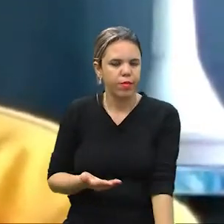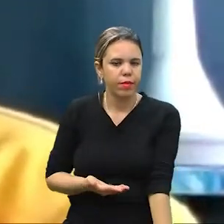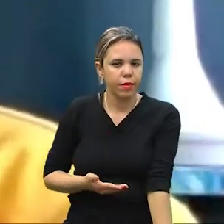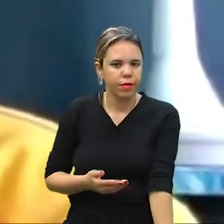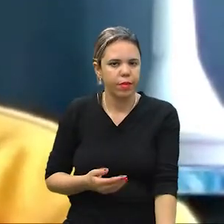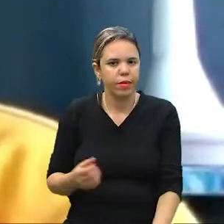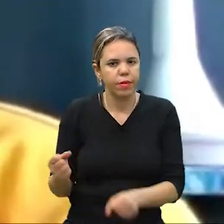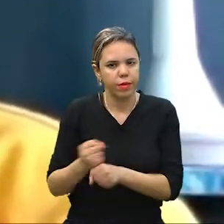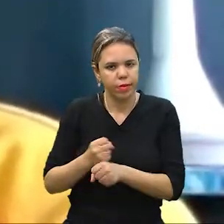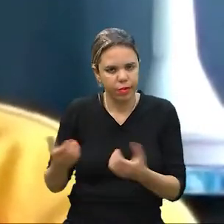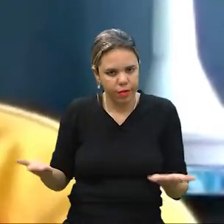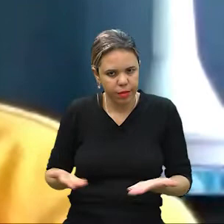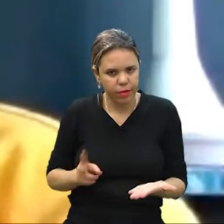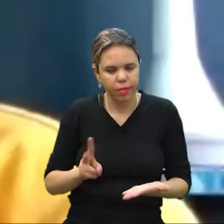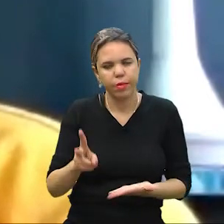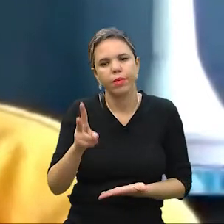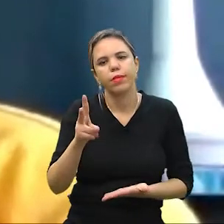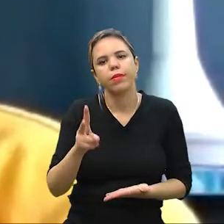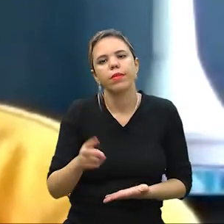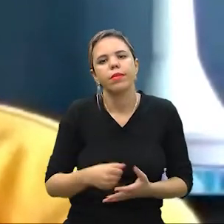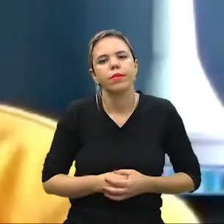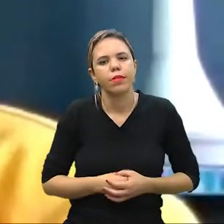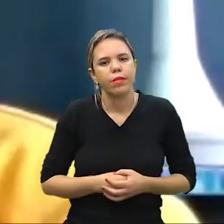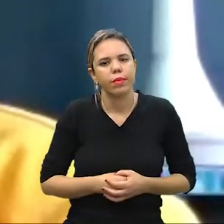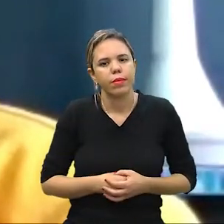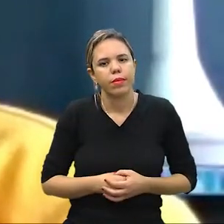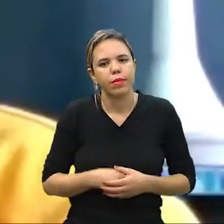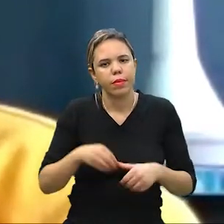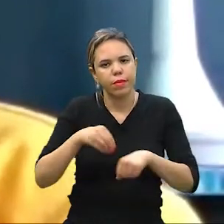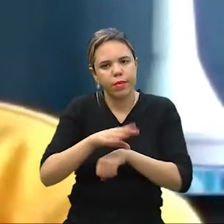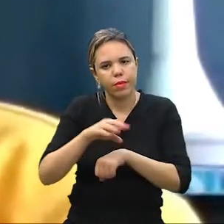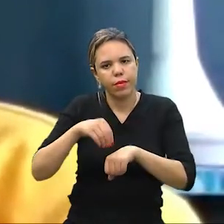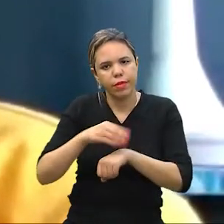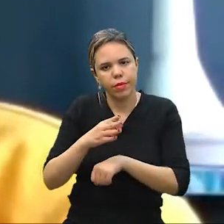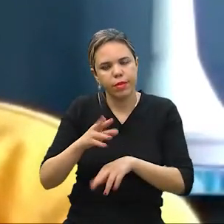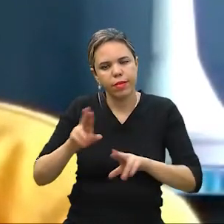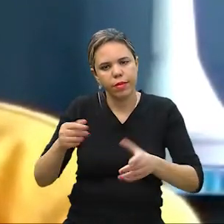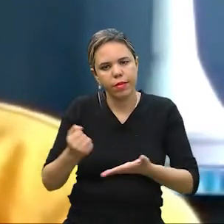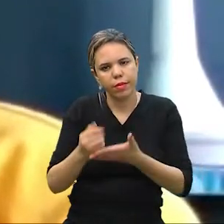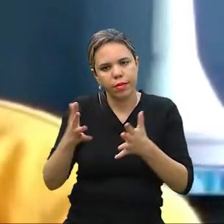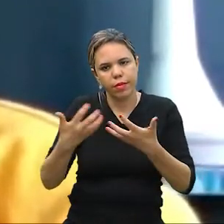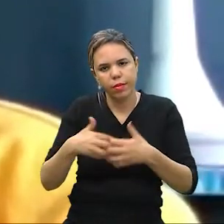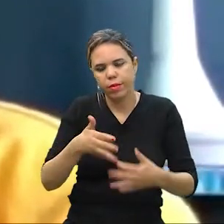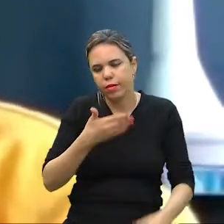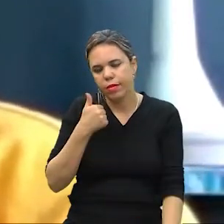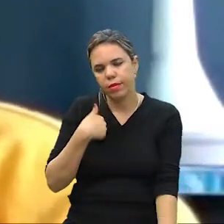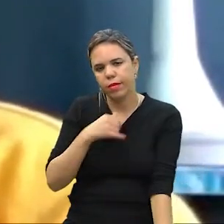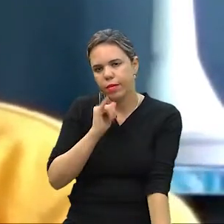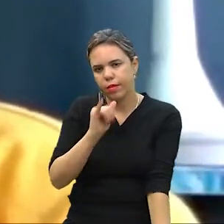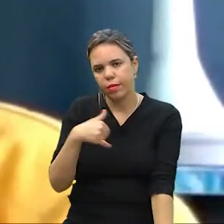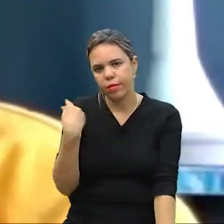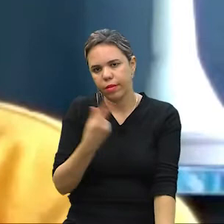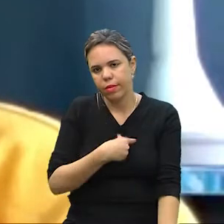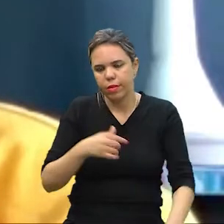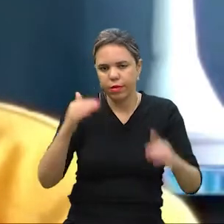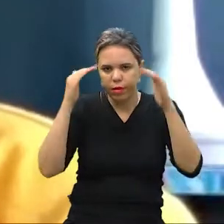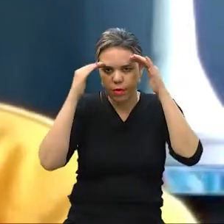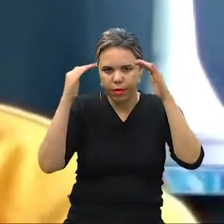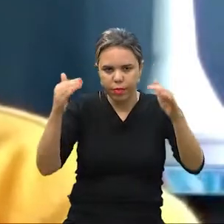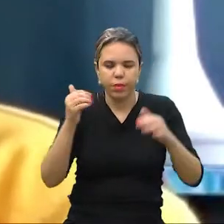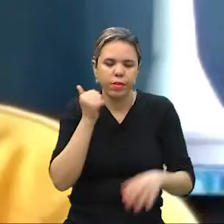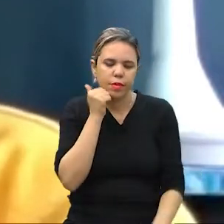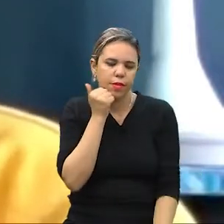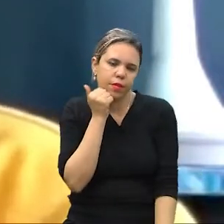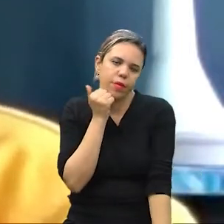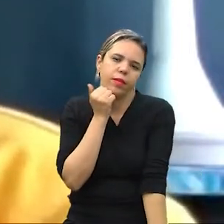essa década é, sem dúvida, uma década que pode reproduzir a diferença. E eu diria para a gente honrar, sobretudo, a